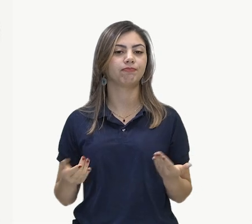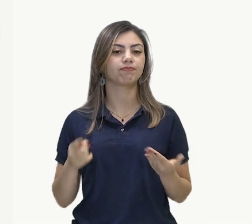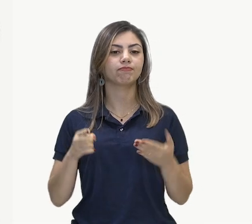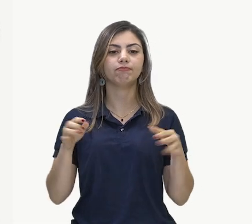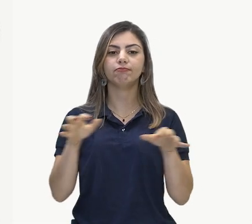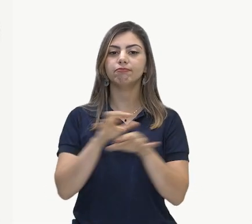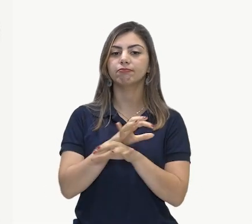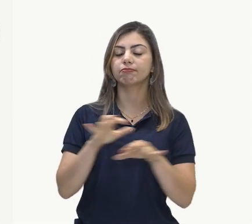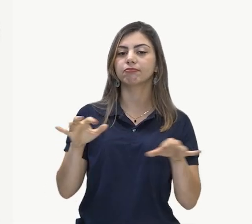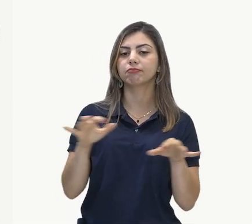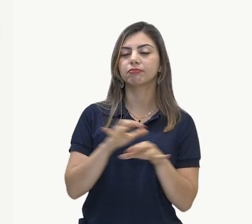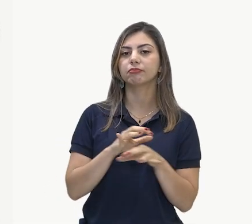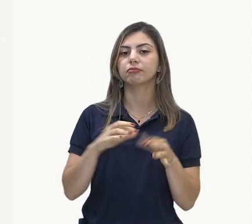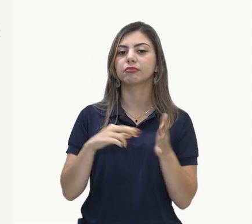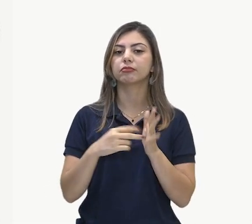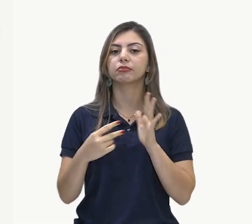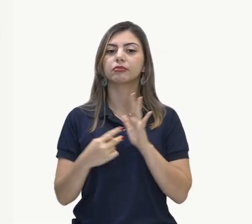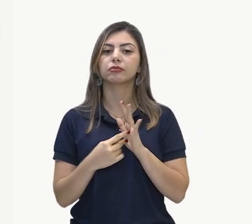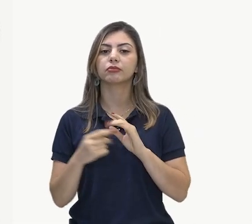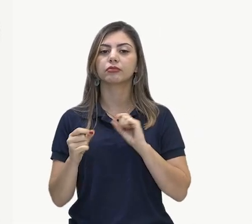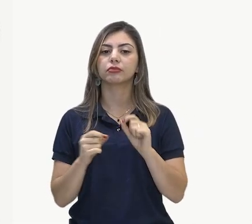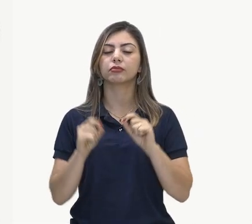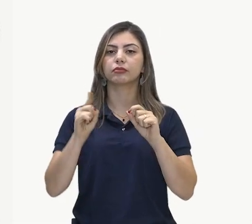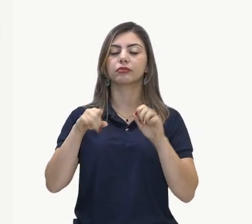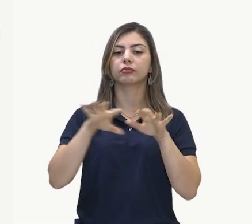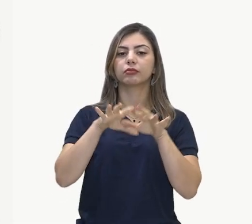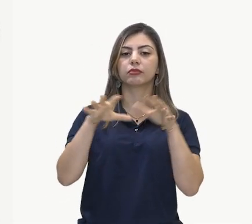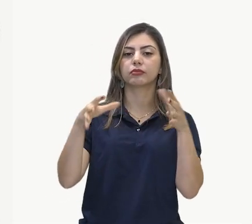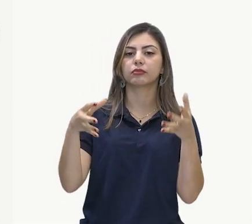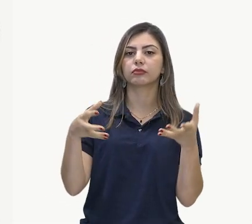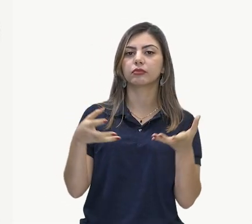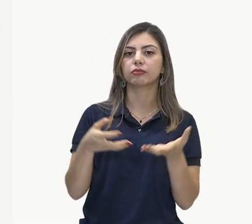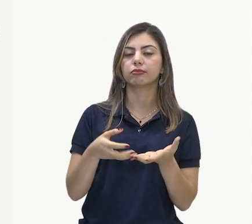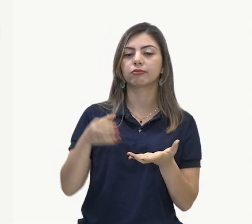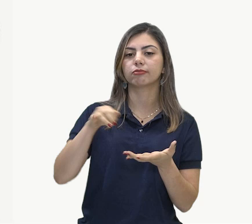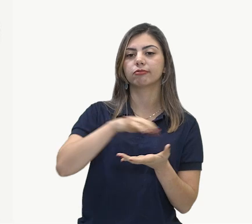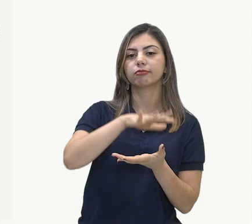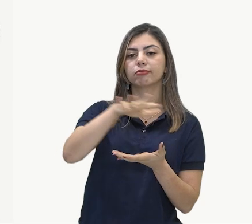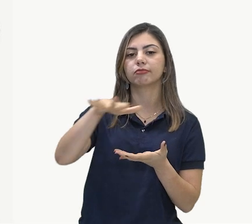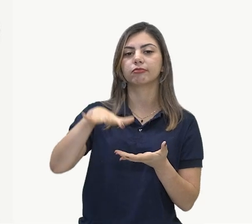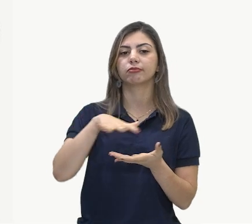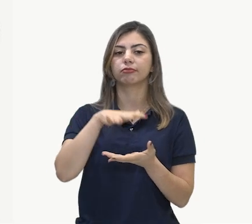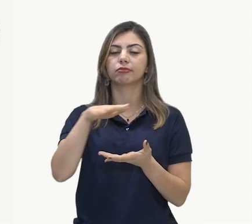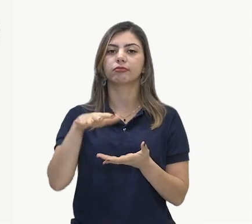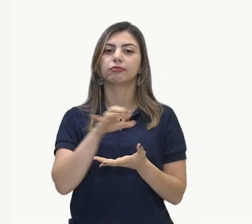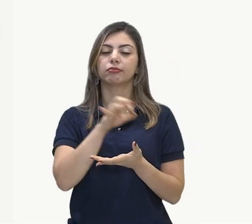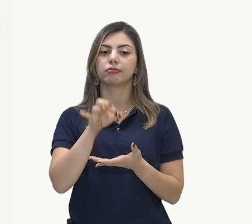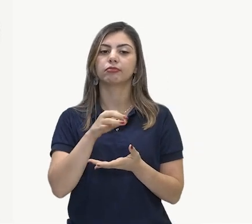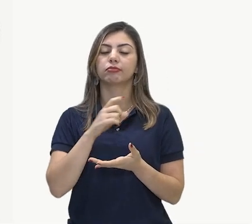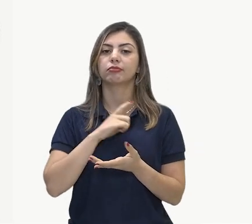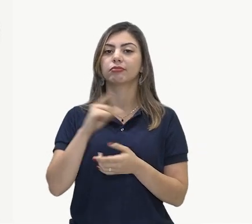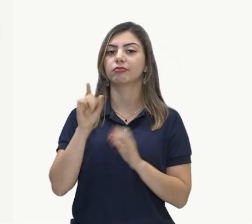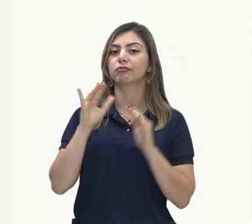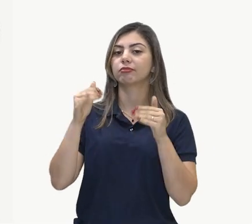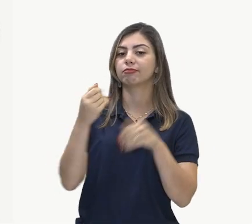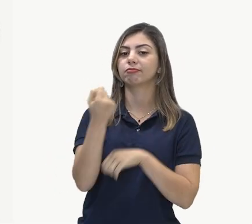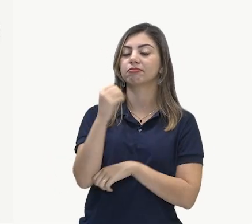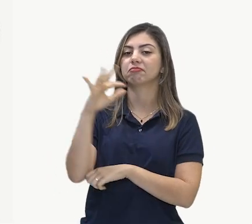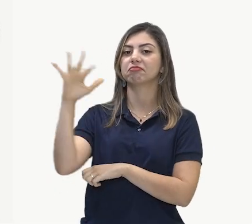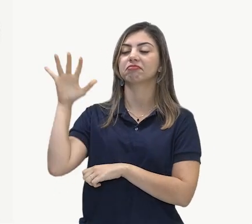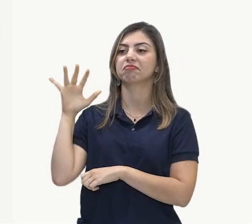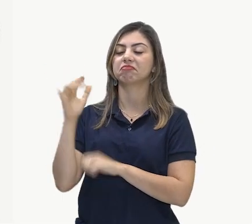vai se referir a um conjunto de ecossistemas que envolve a maior floresta tropical do